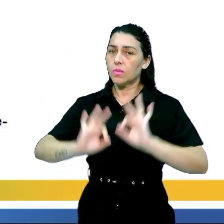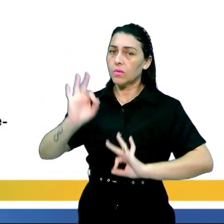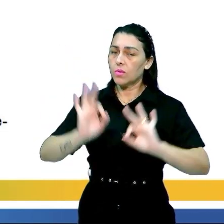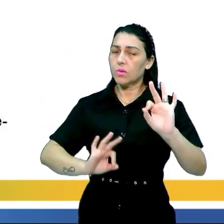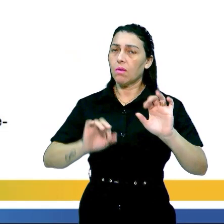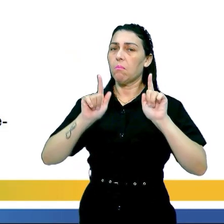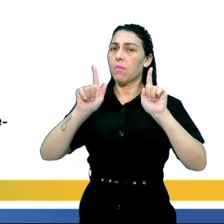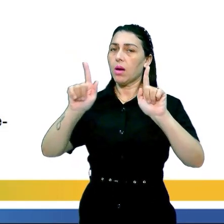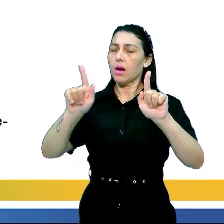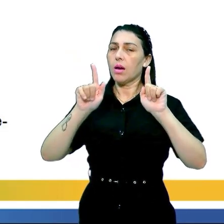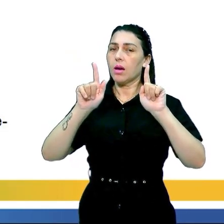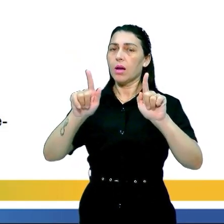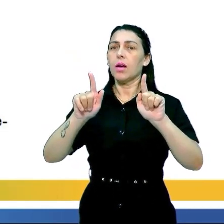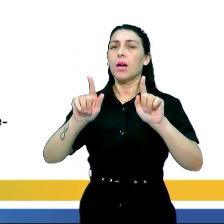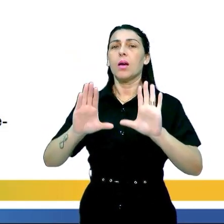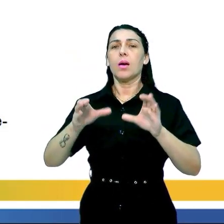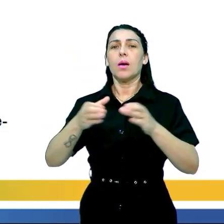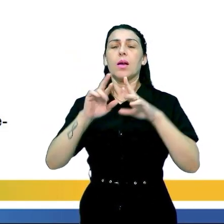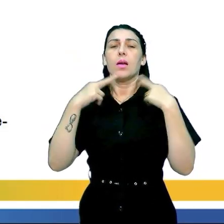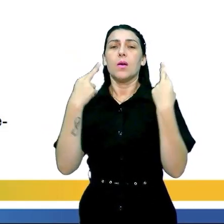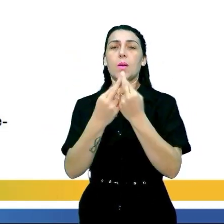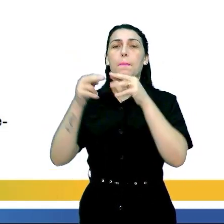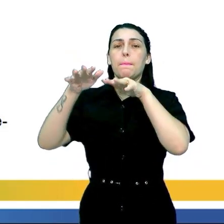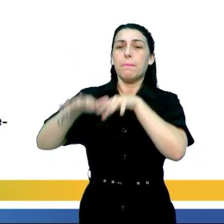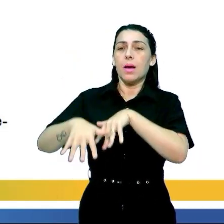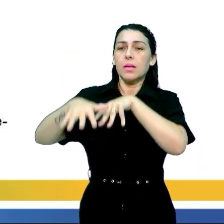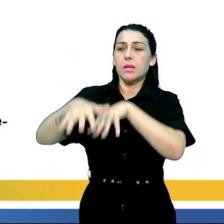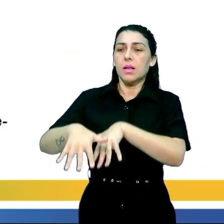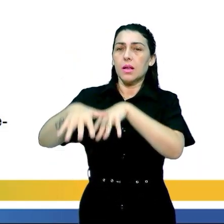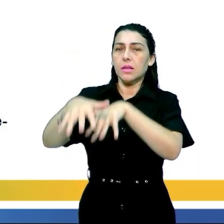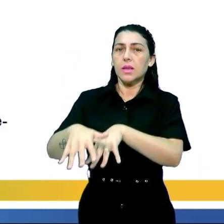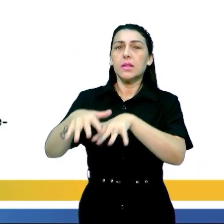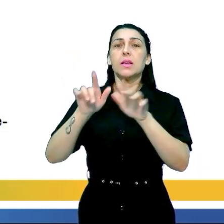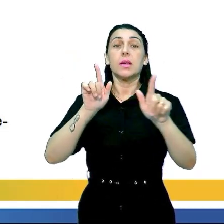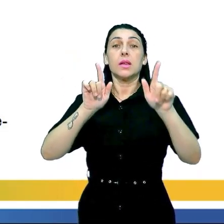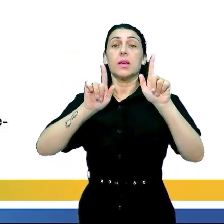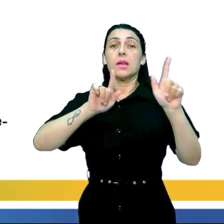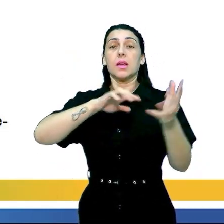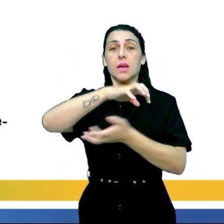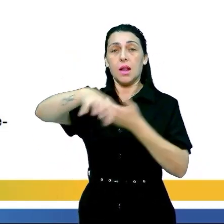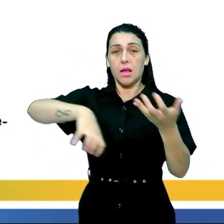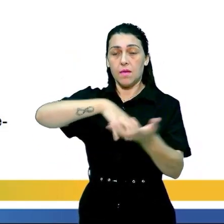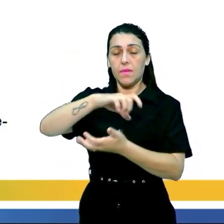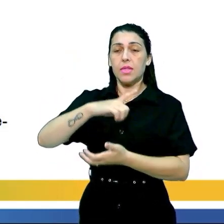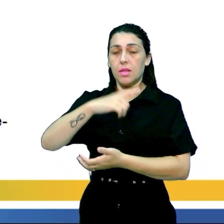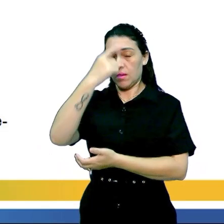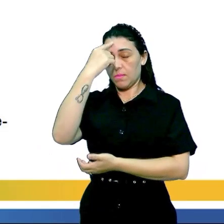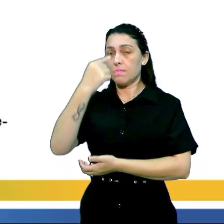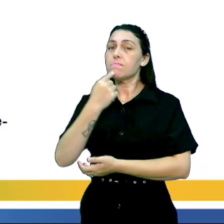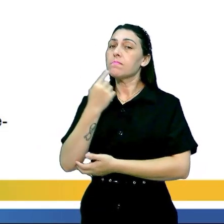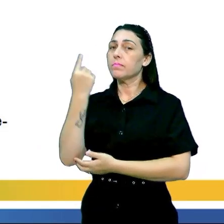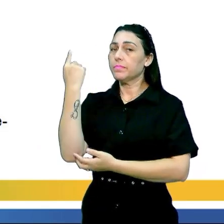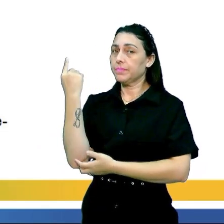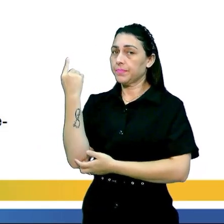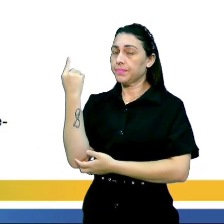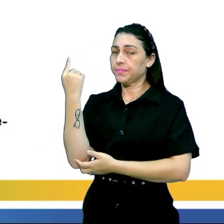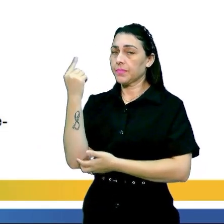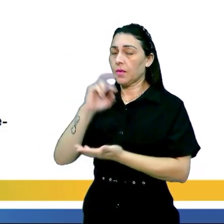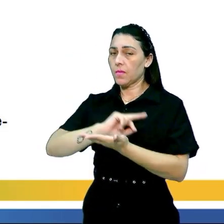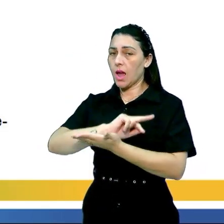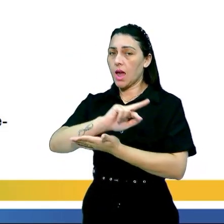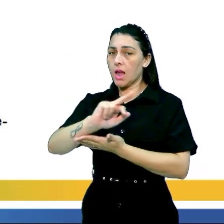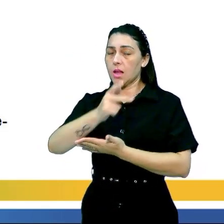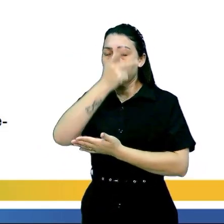organizavam protestos, comícios, passeatas e greves. Aí a gente tem uma imagem aqui que chama a nossa atenção,